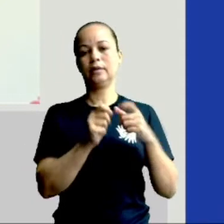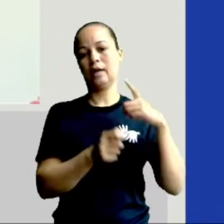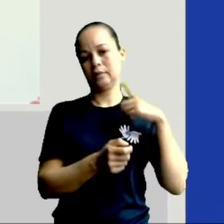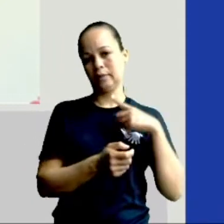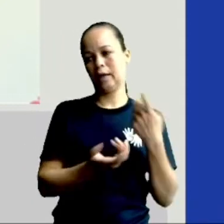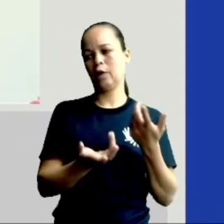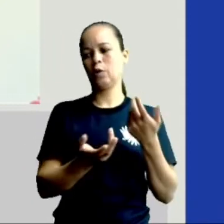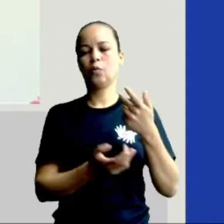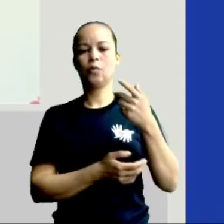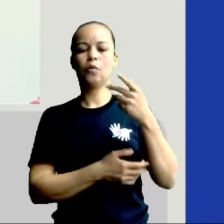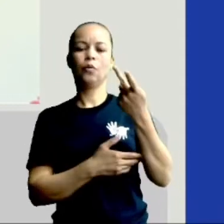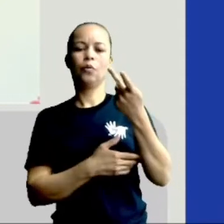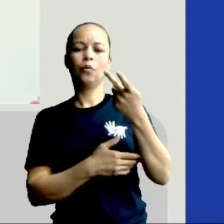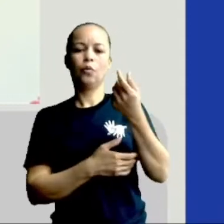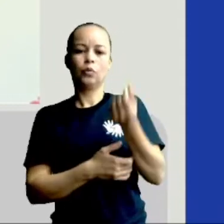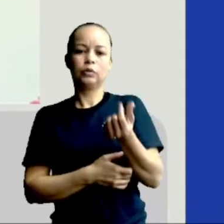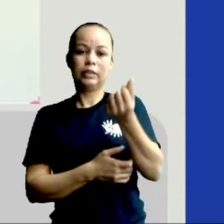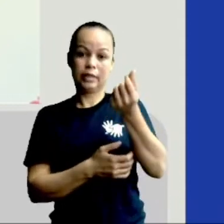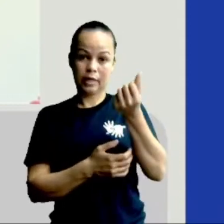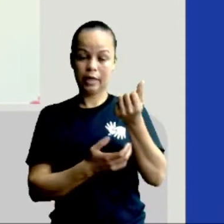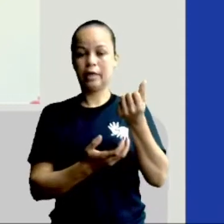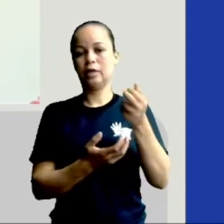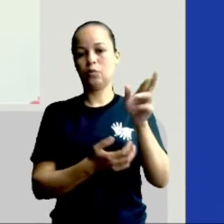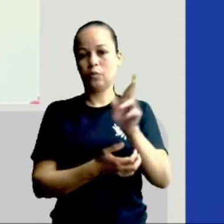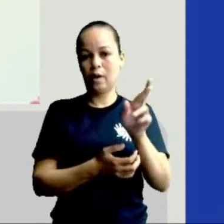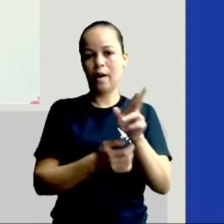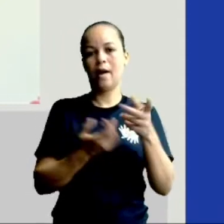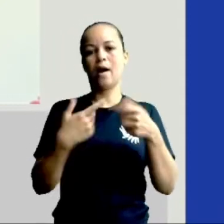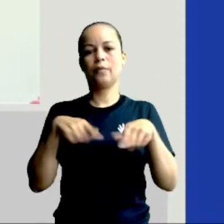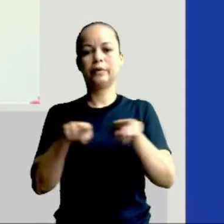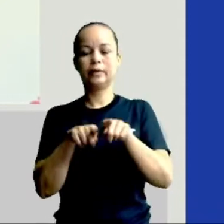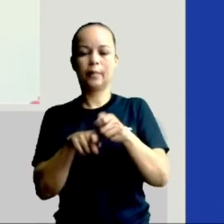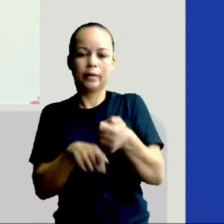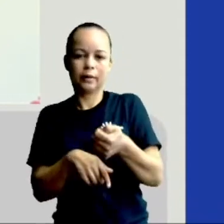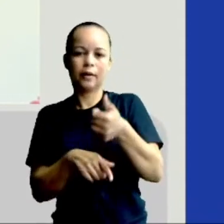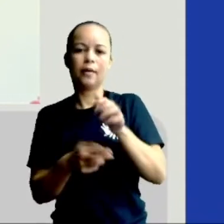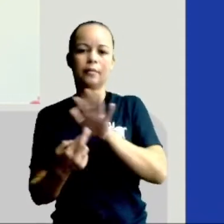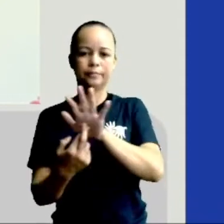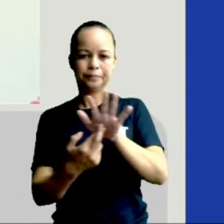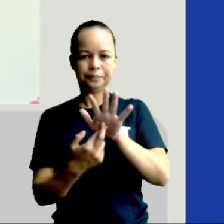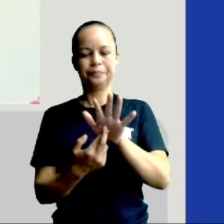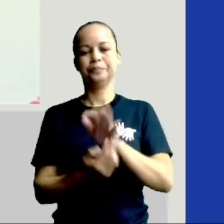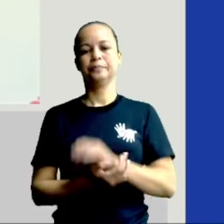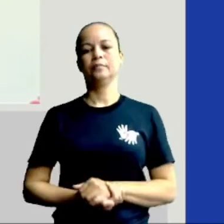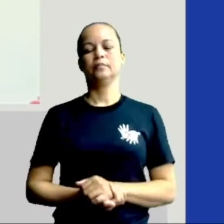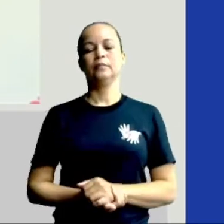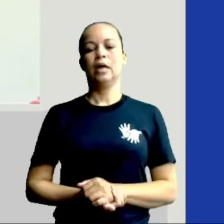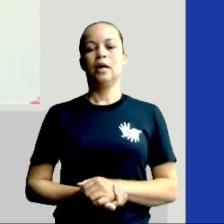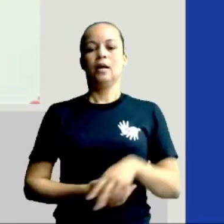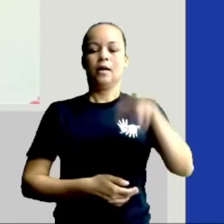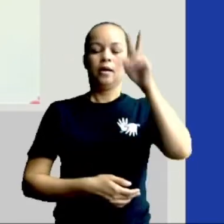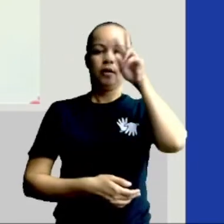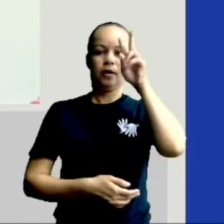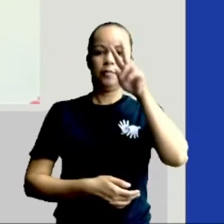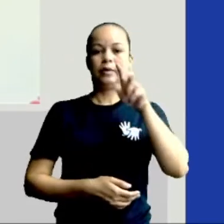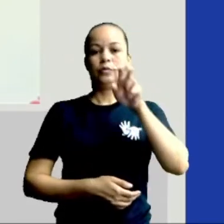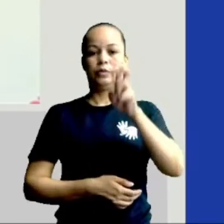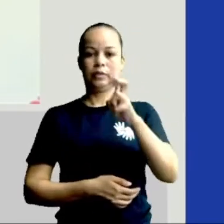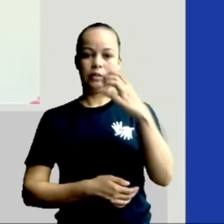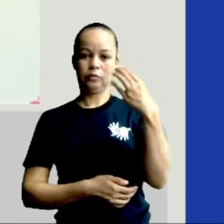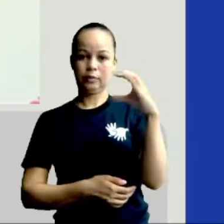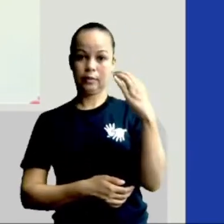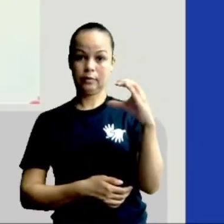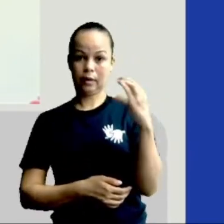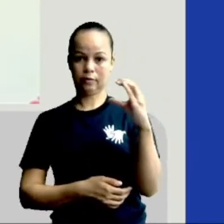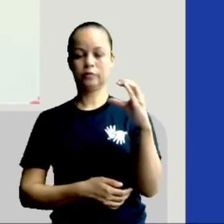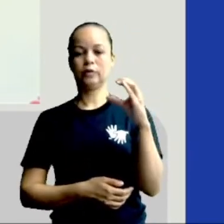né? O dinheiro em nota, em cédulas também, e a representação da moeda. Então a gente lembra aí dos 5 centavos, né? Que a gente trouxe